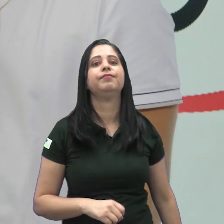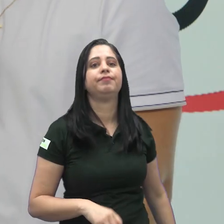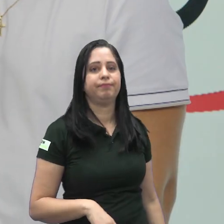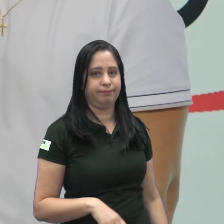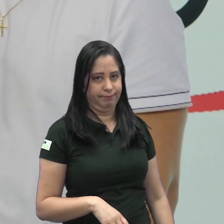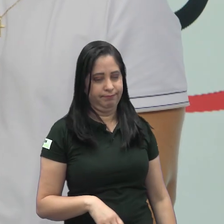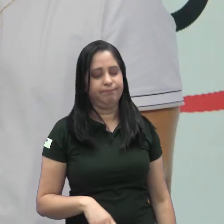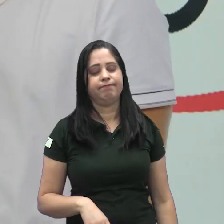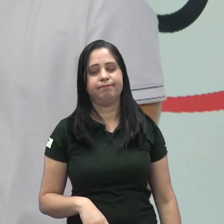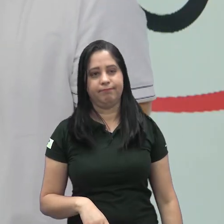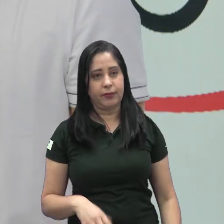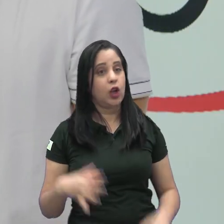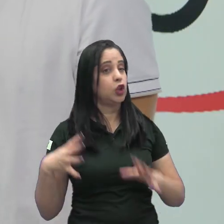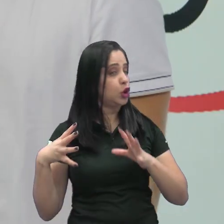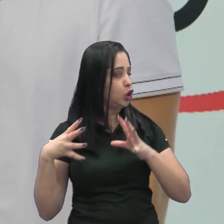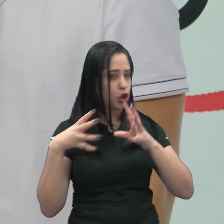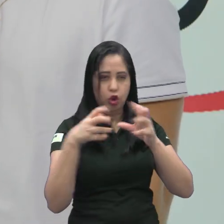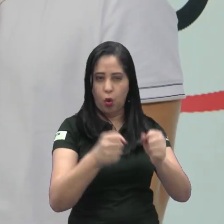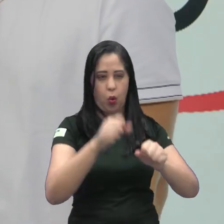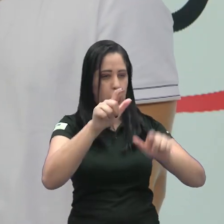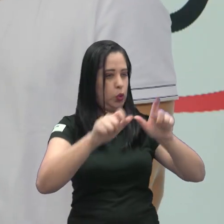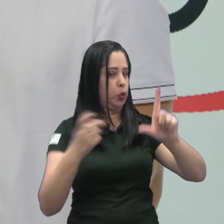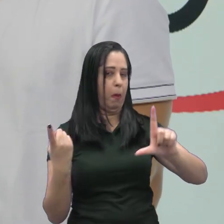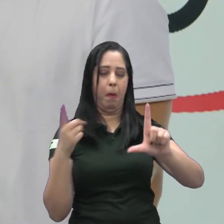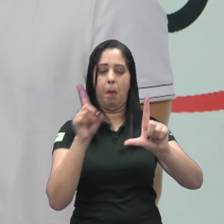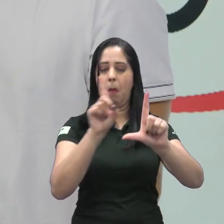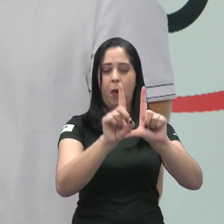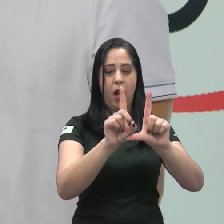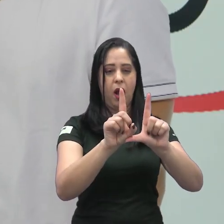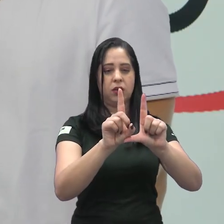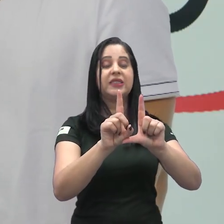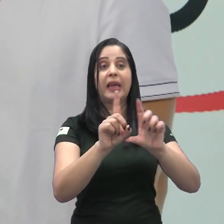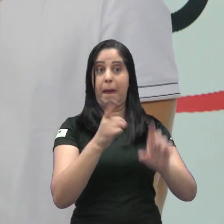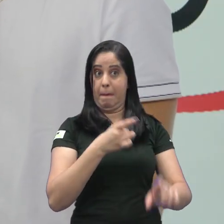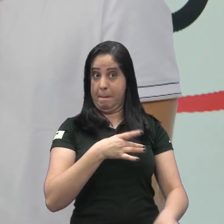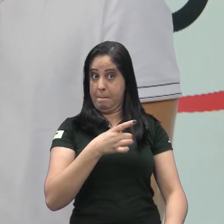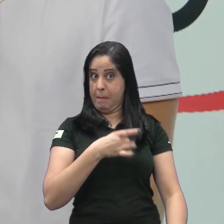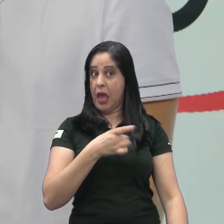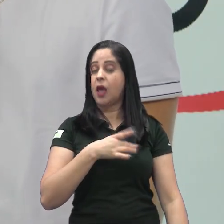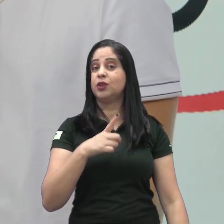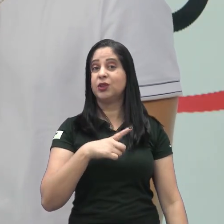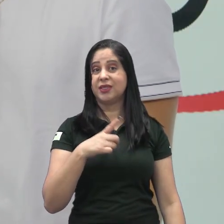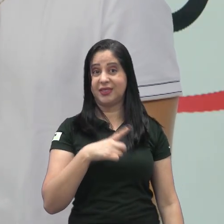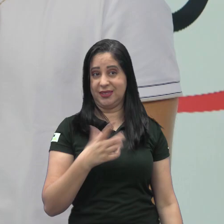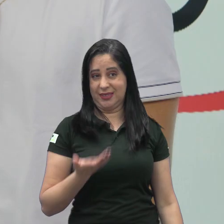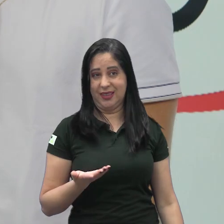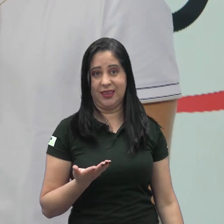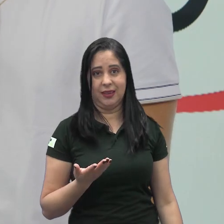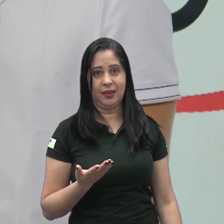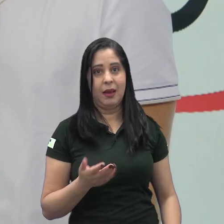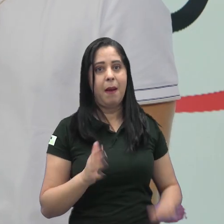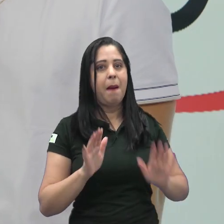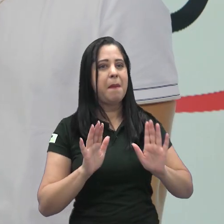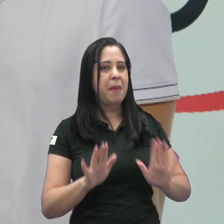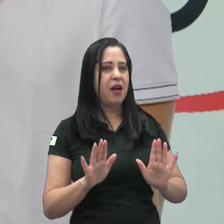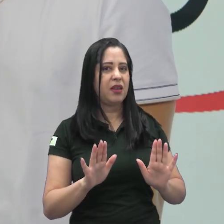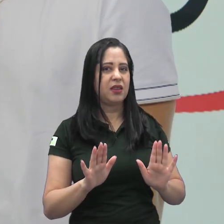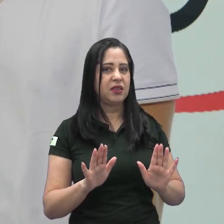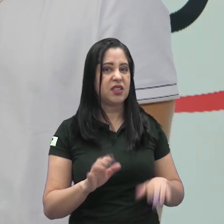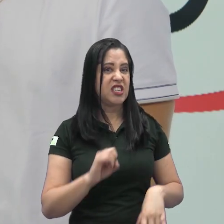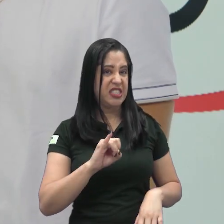conteúdo, né, e todo mundo que quer começar nesse meio tem esse medo, né? Esse medo parece que ele vai vir junto. Mas a partir